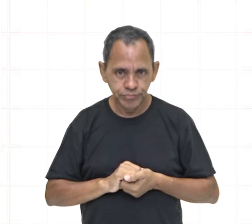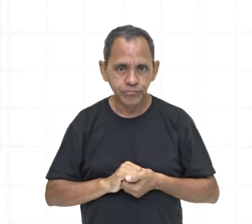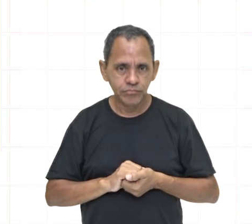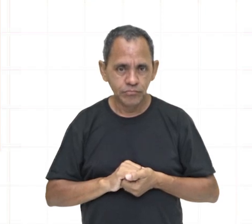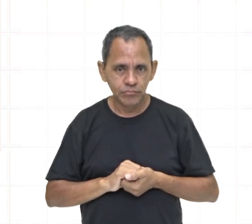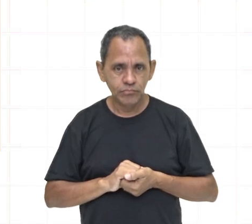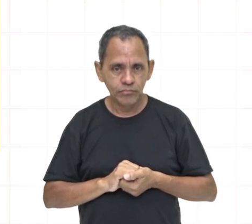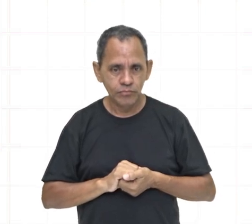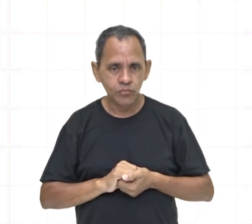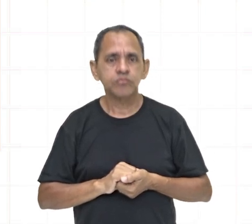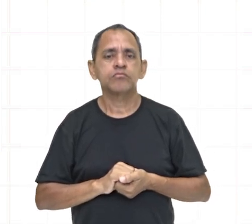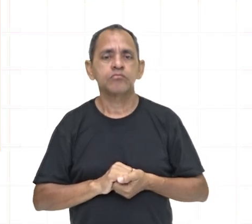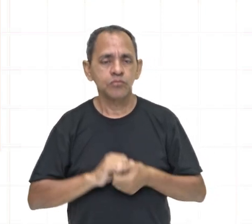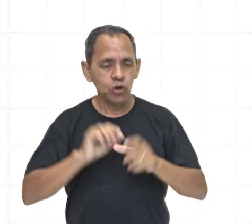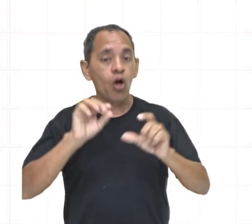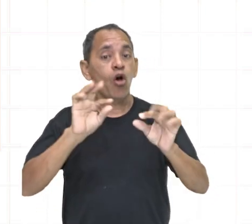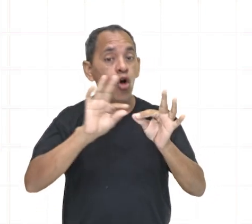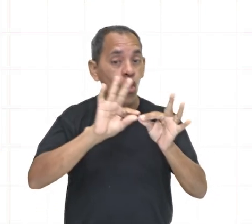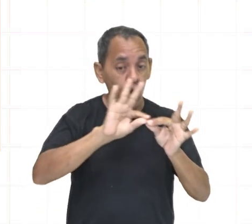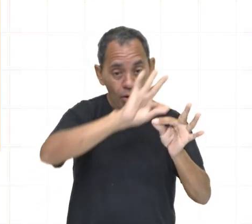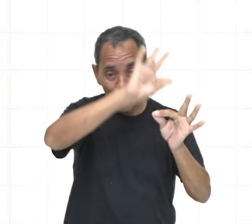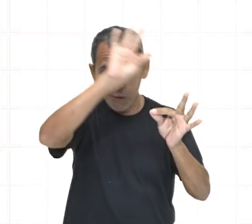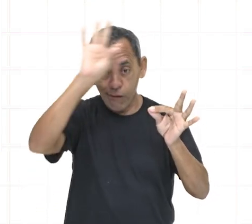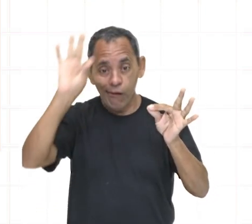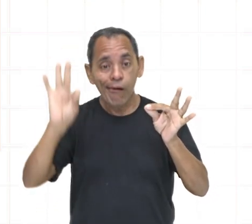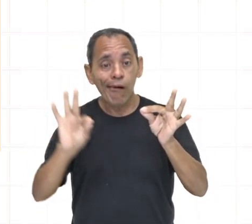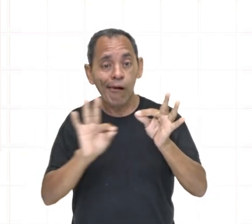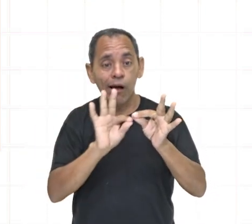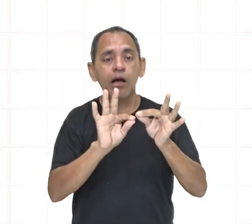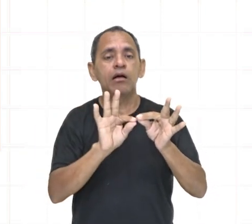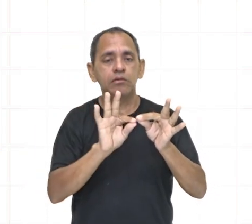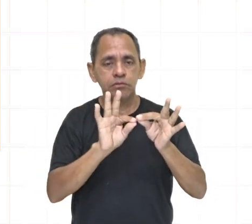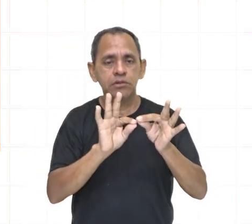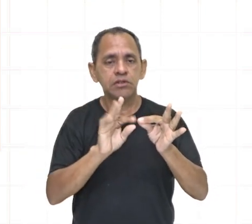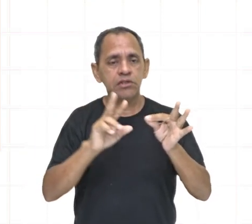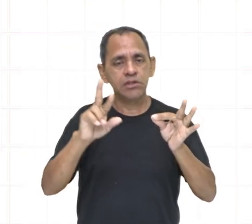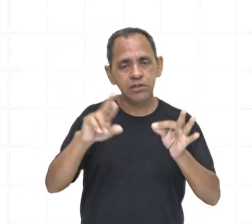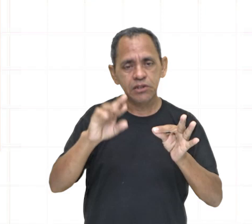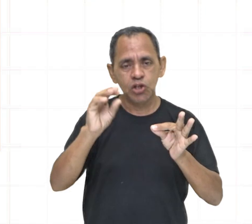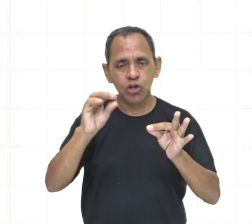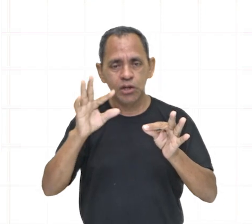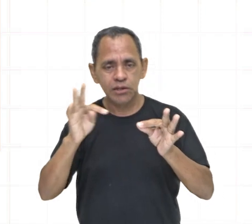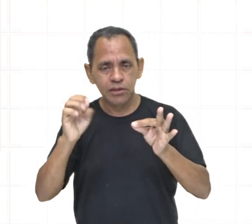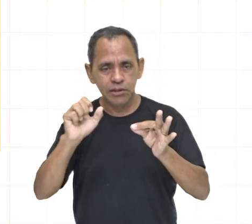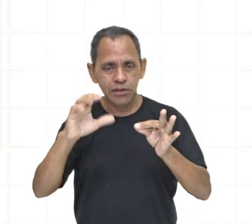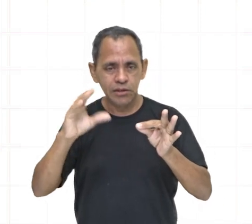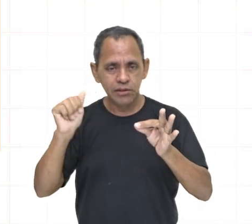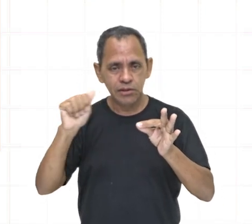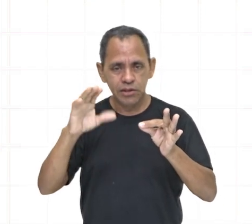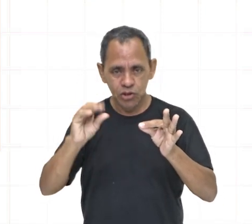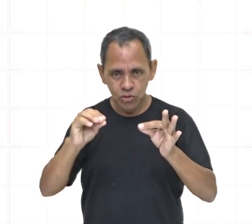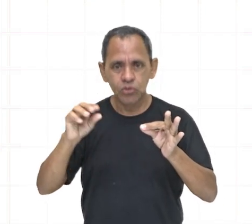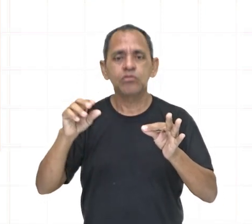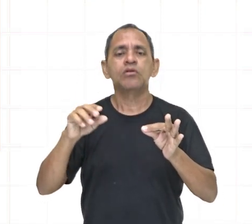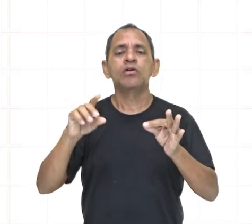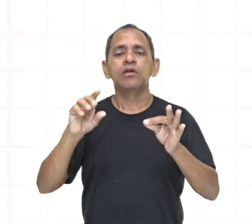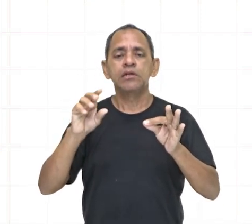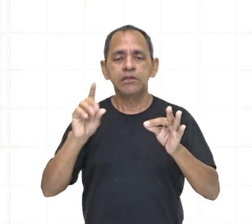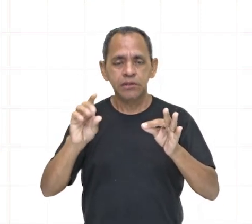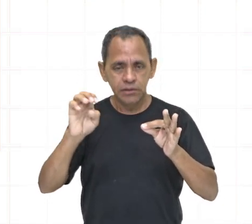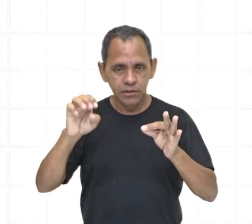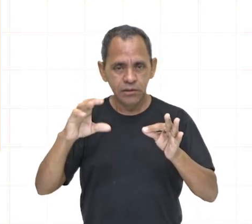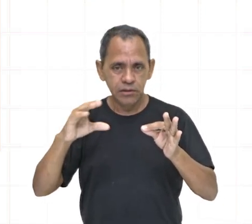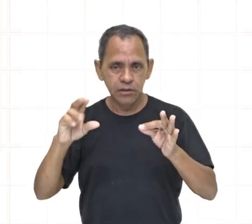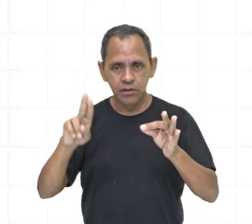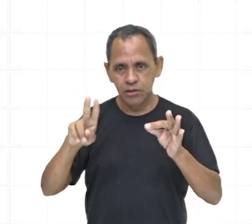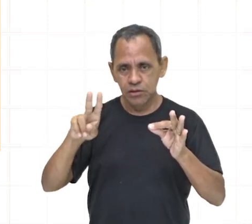rotação de culturas com técnicas agrícolas, ok? Então, essas técnicas